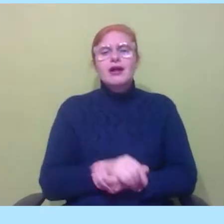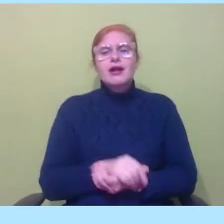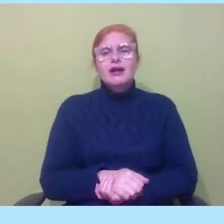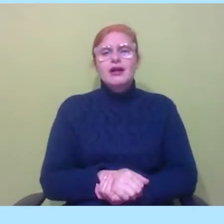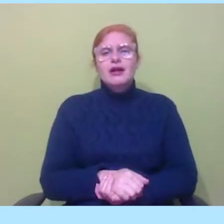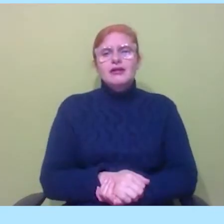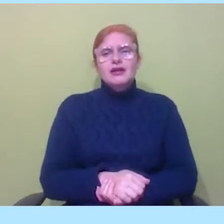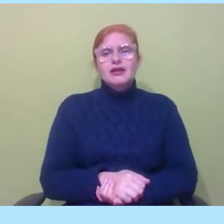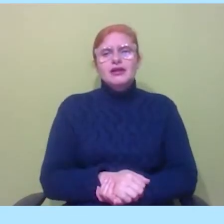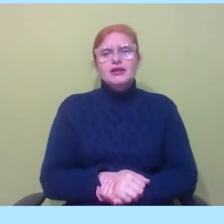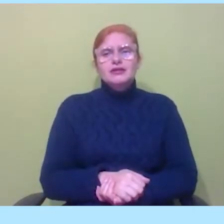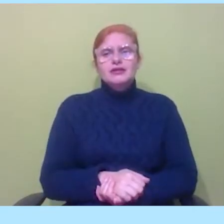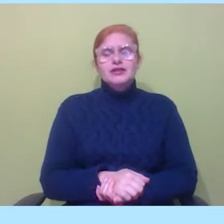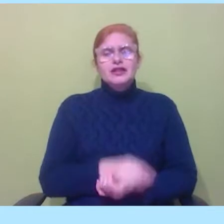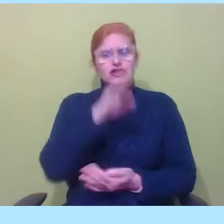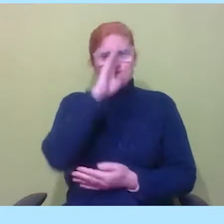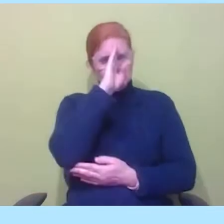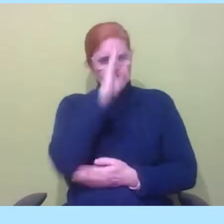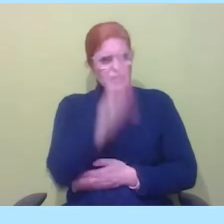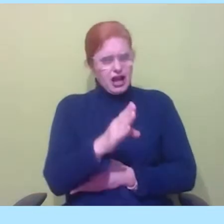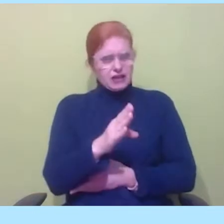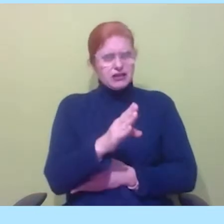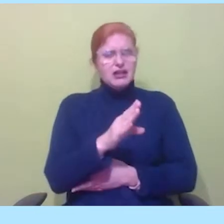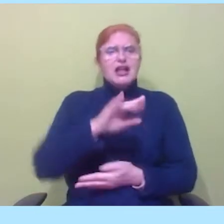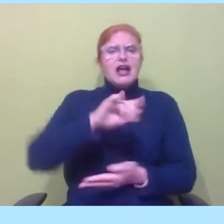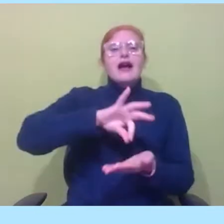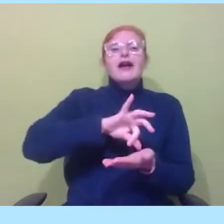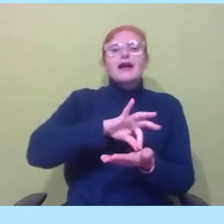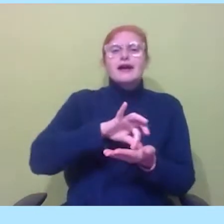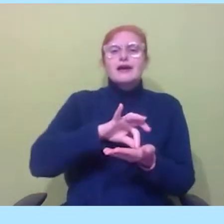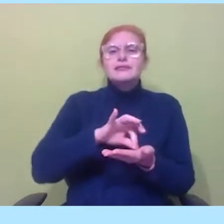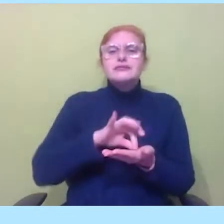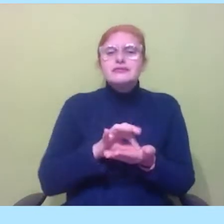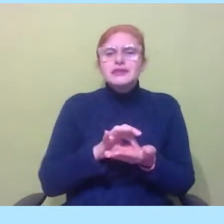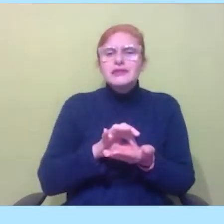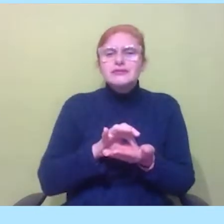a gente está falando de um ganho, de um lucro sobre